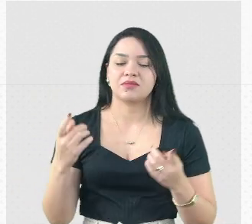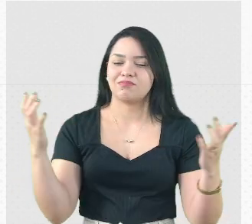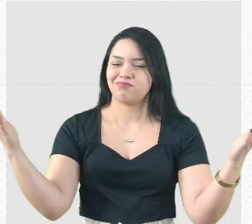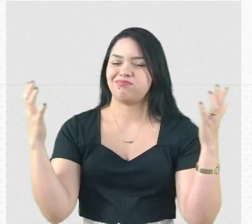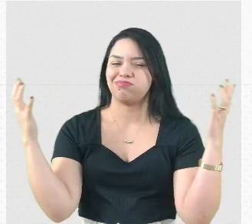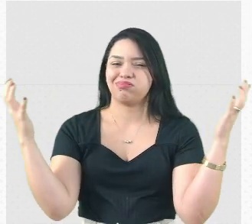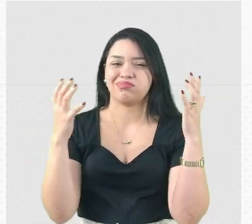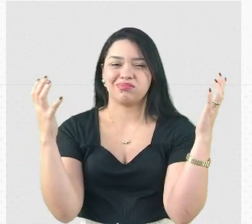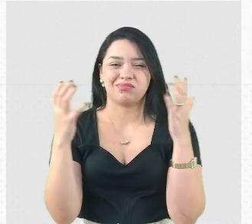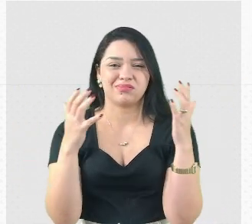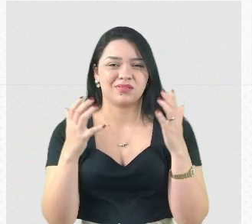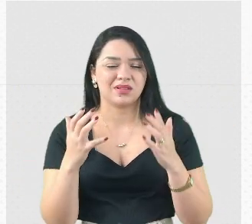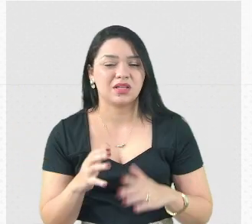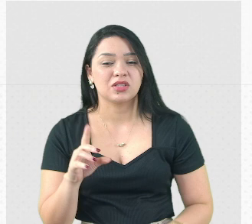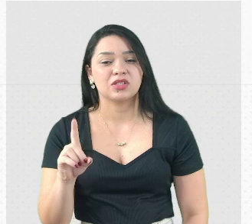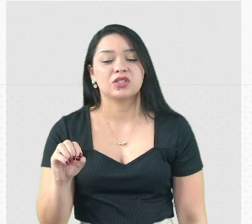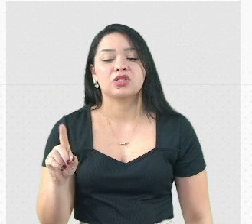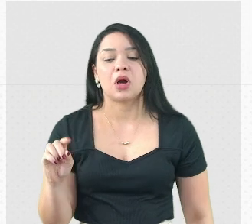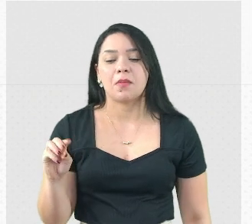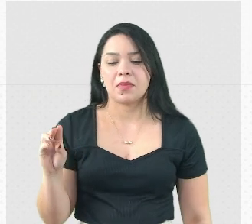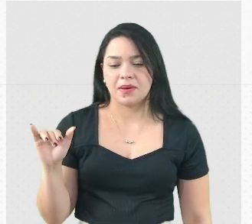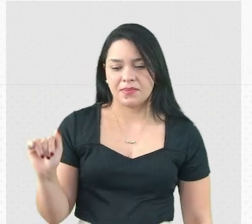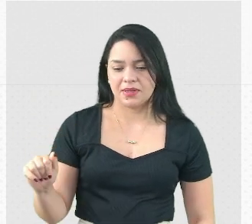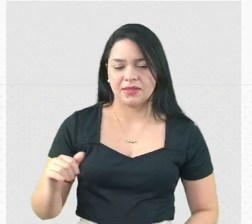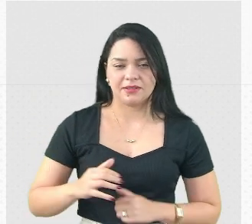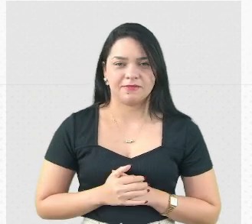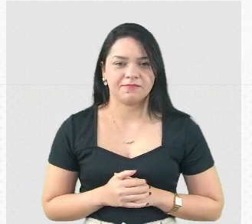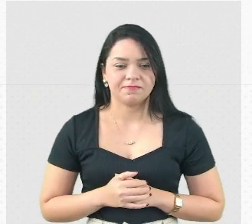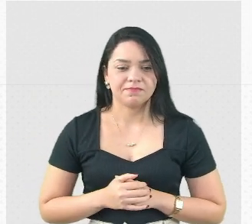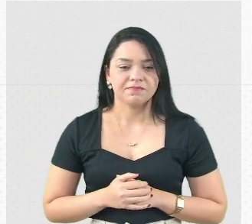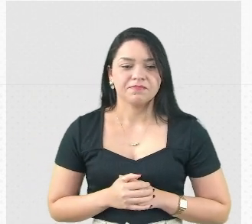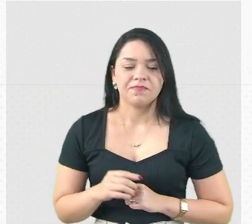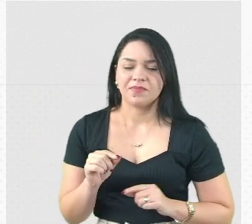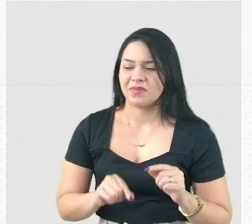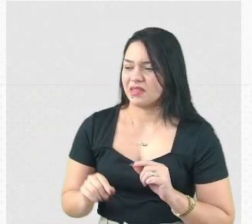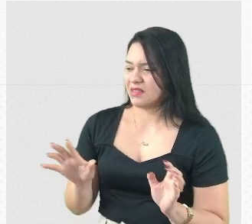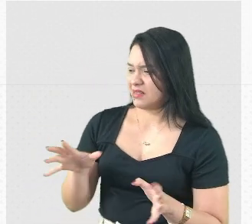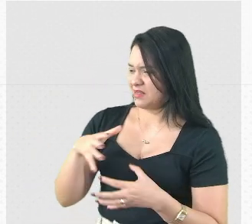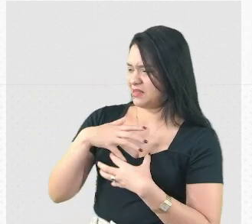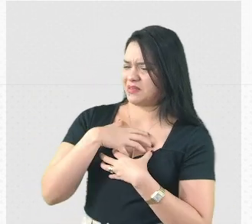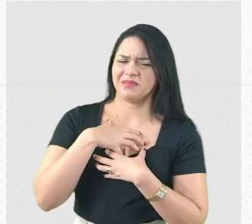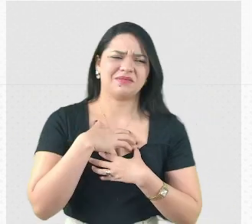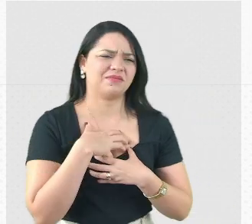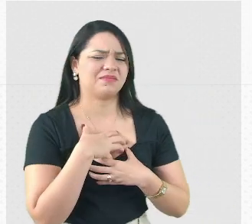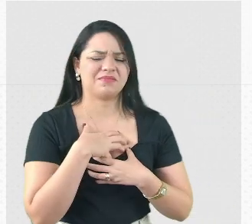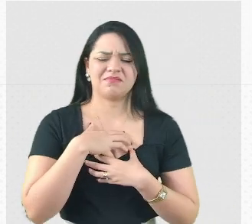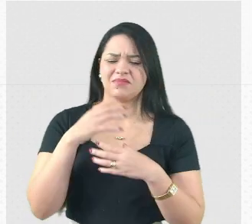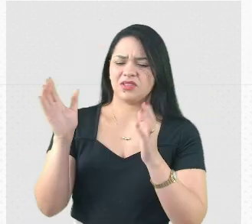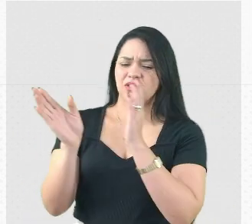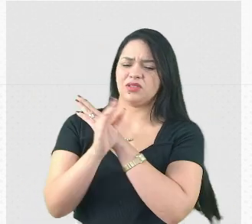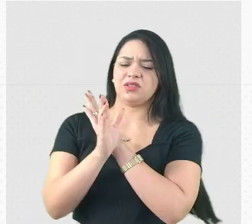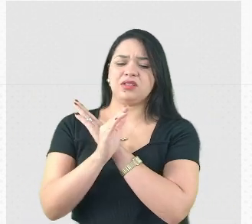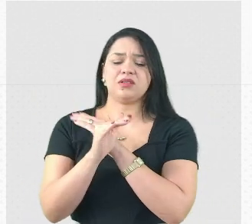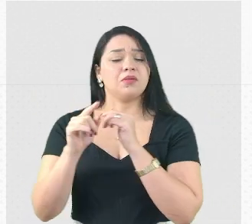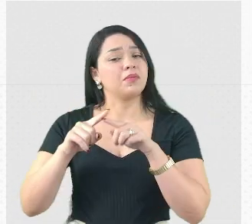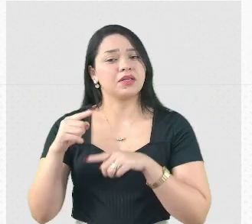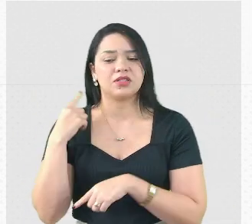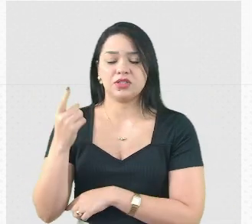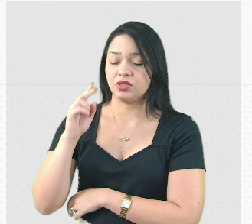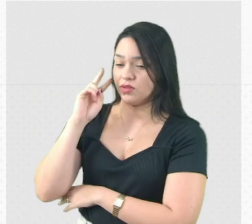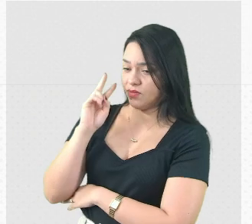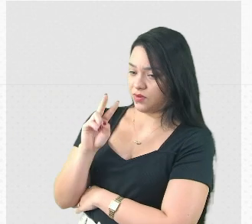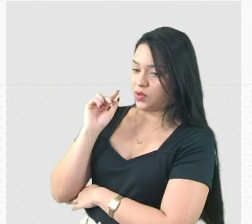doses também cavalares de dopamina, que é aquela coisa que dá, mas no momento de distração. E a gente, ao